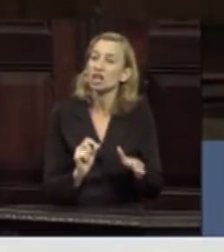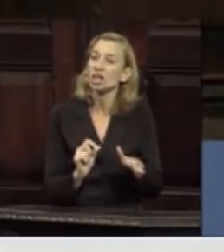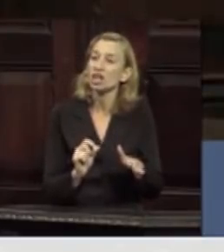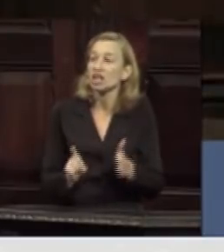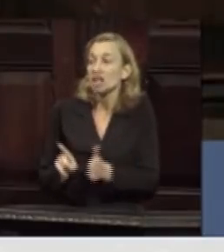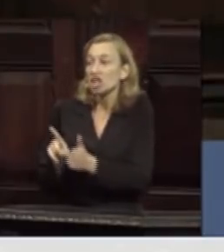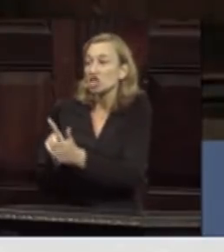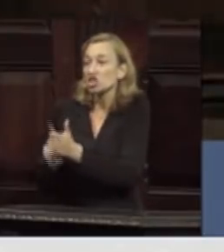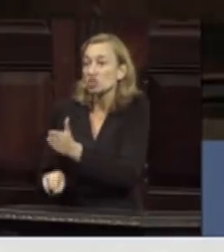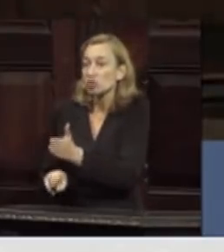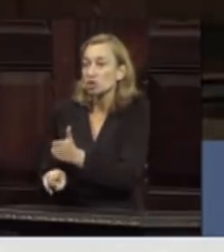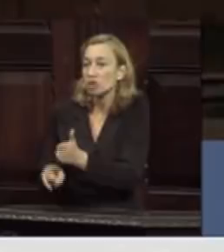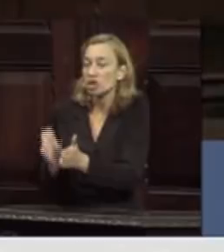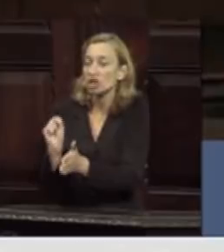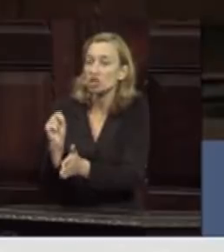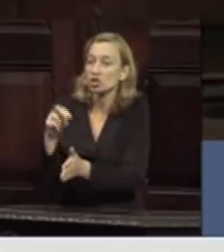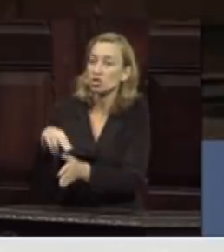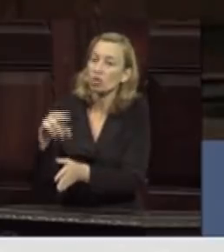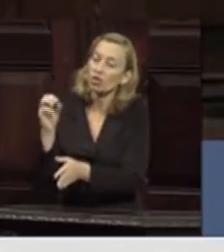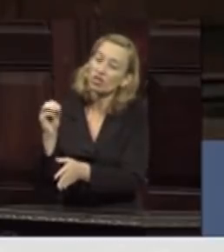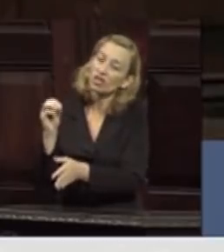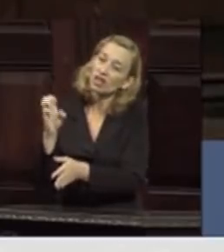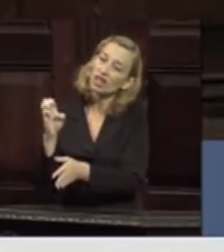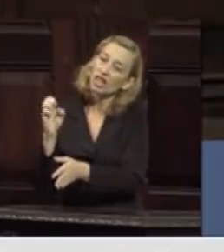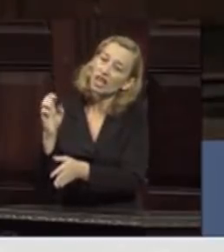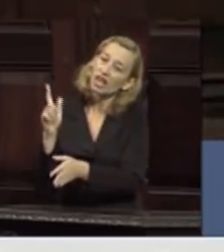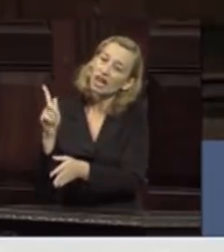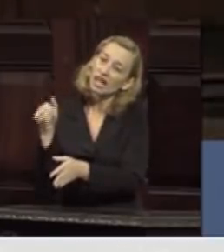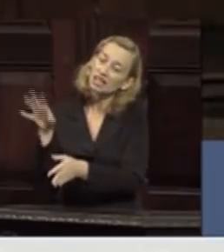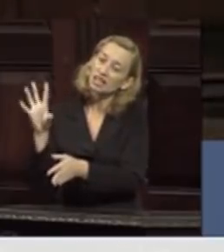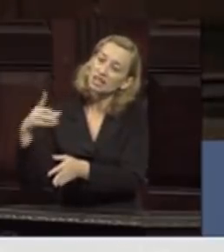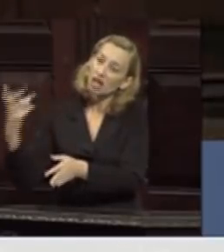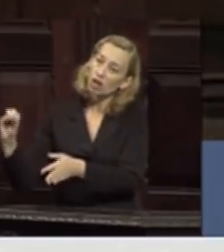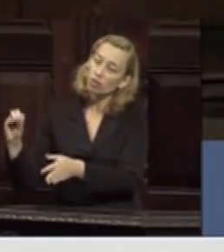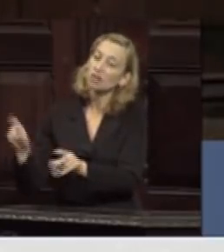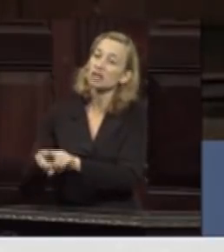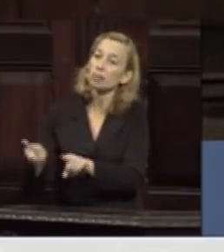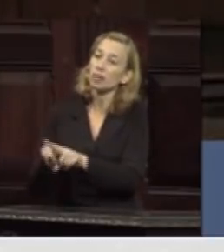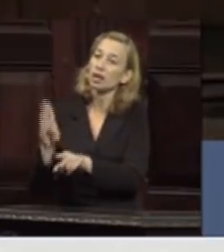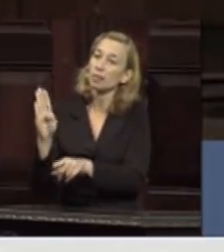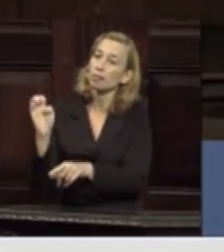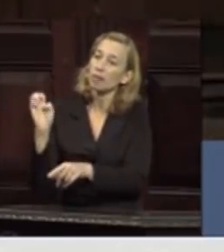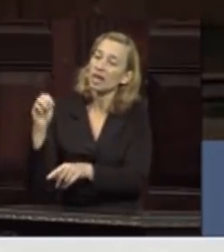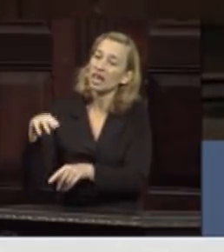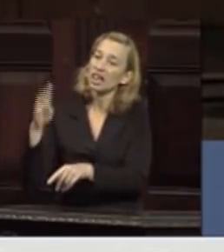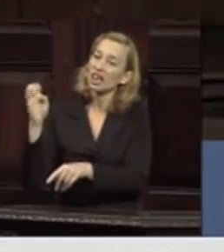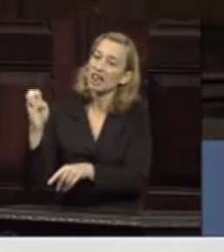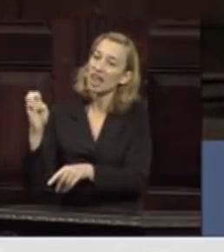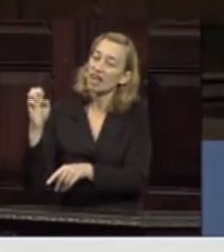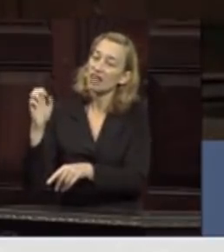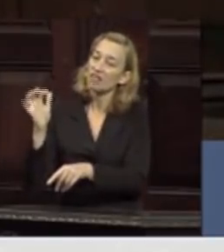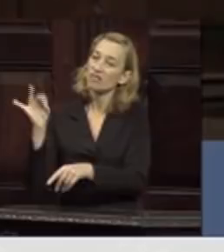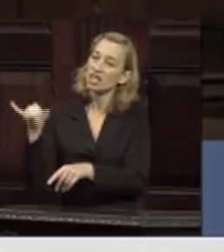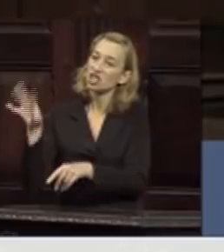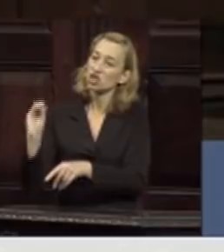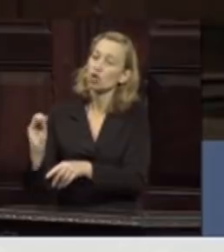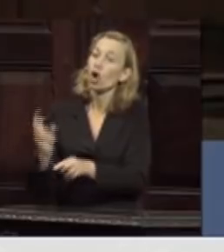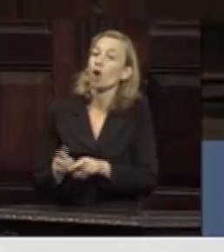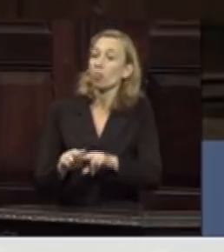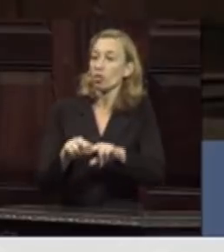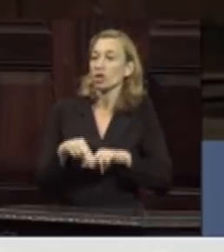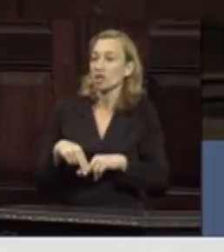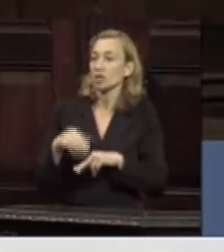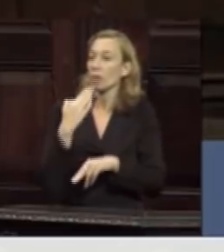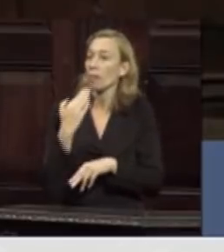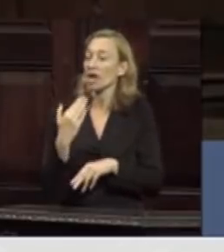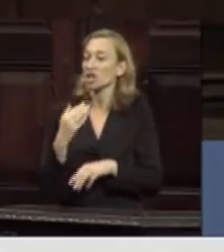a sonegação e tem que diminuir o benefício. É simples. Por isso, peço o voto